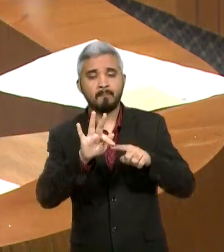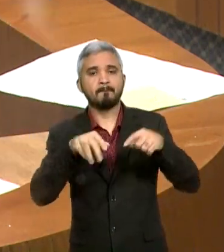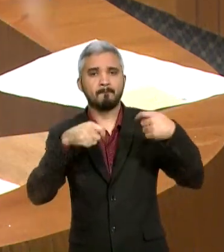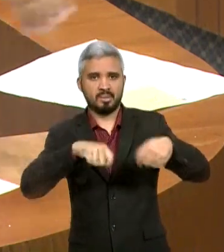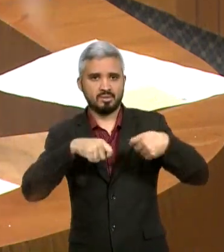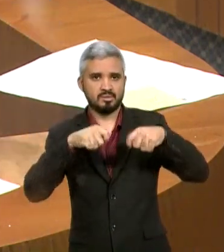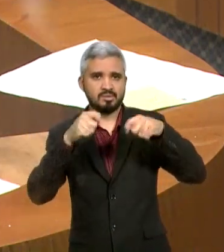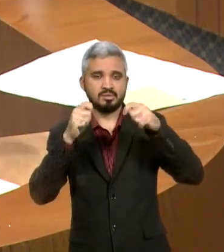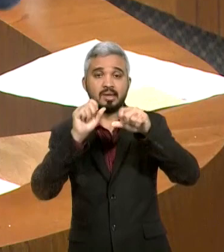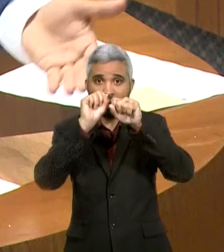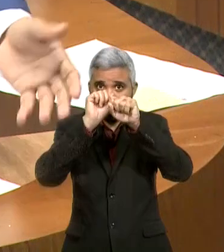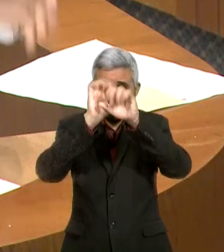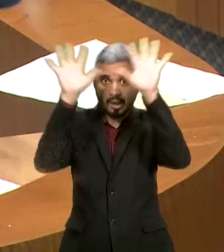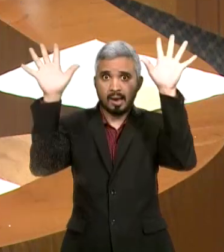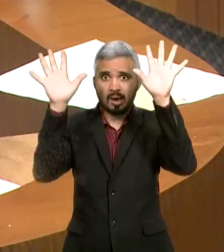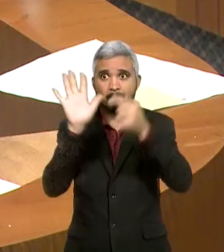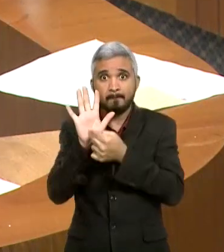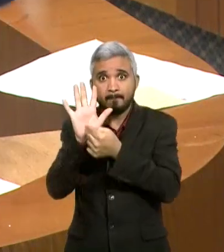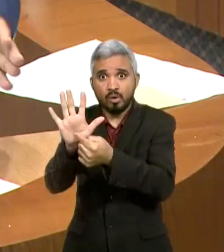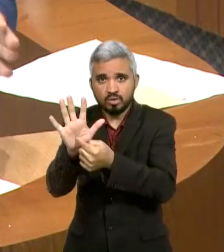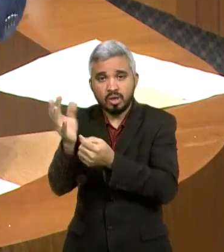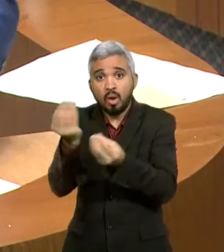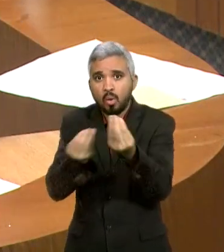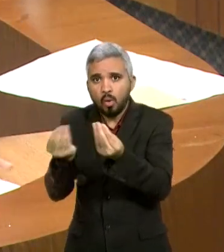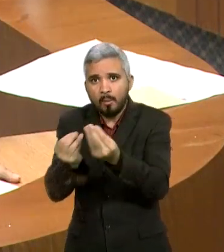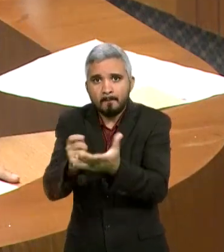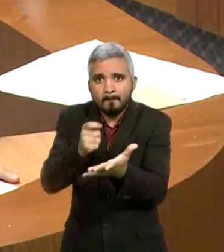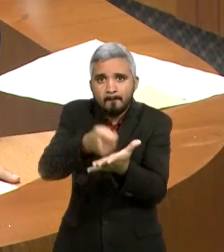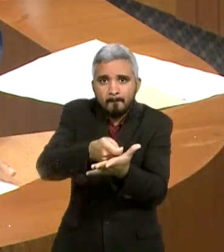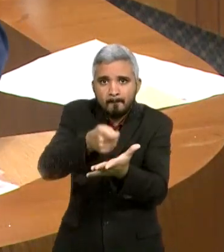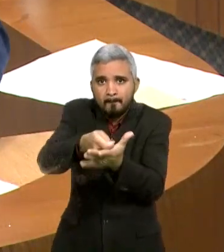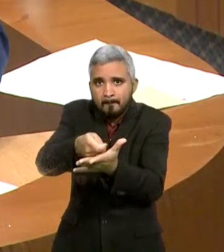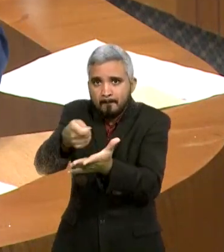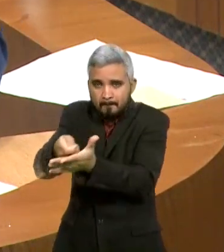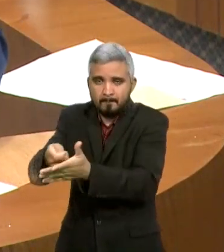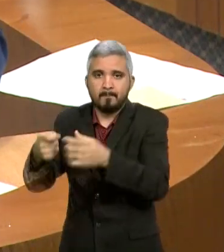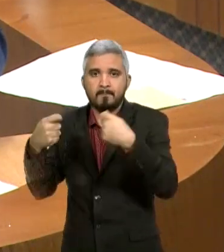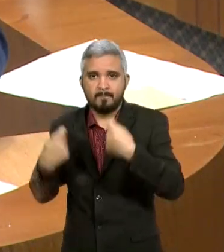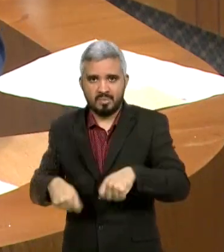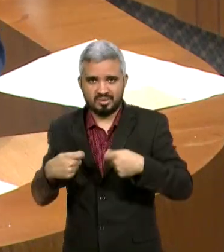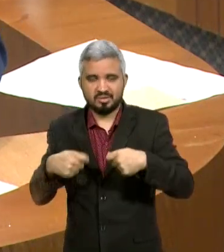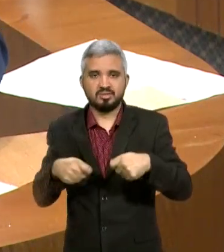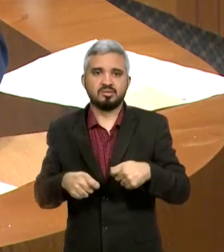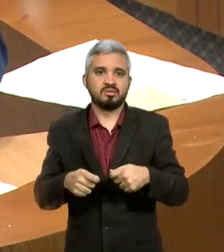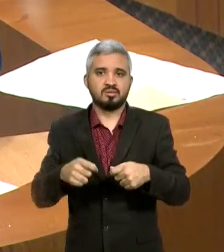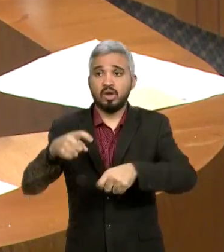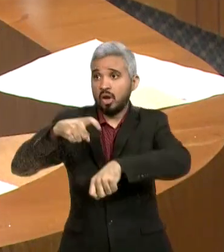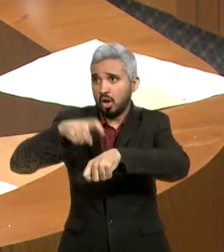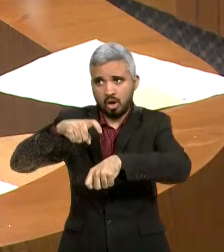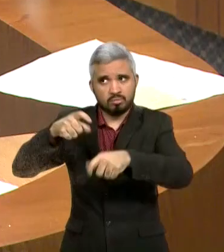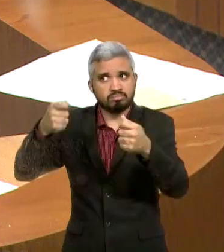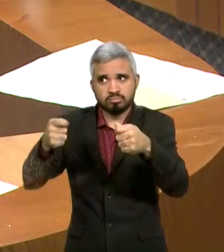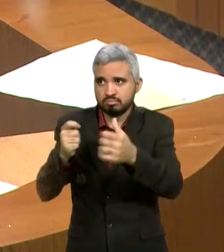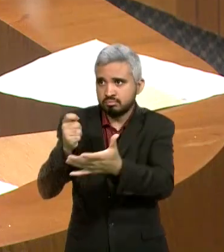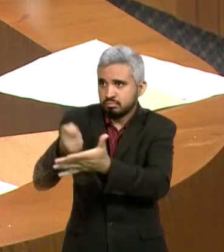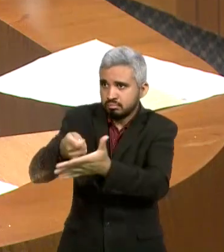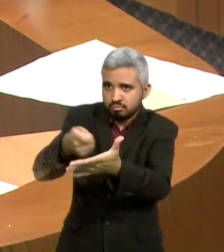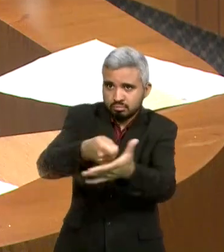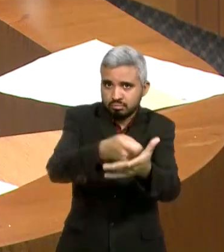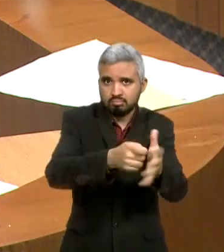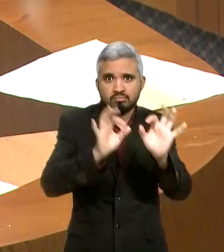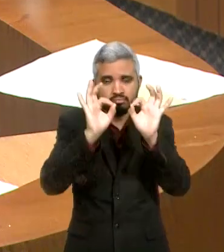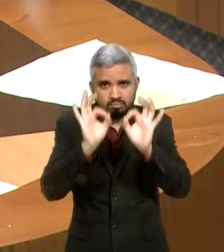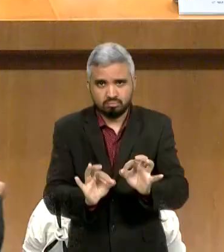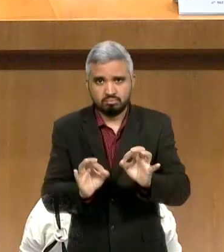transparência. Precatórios do Fundeb, repasse para os professores já, na luta em defesa de uma educação pública de